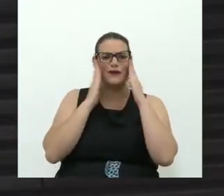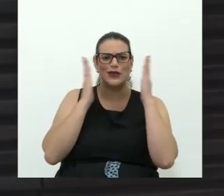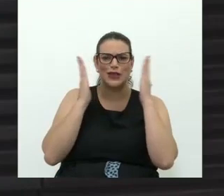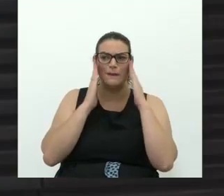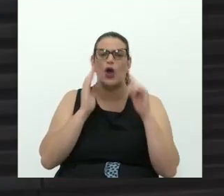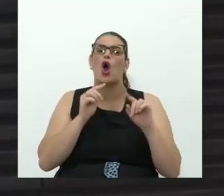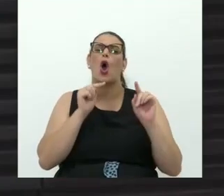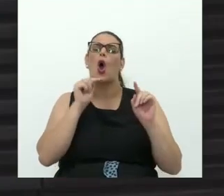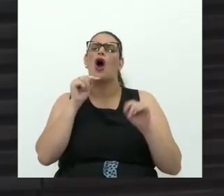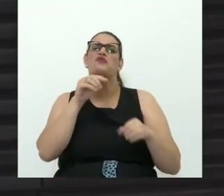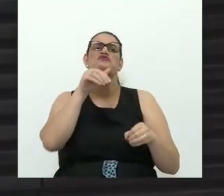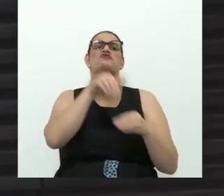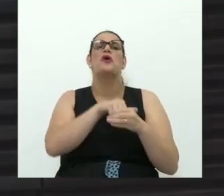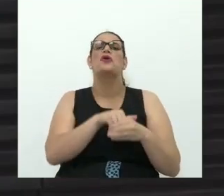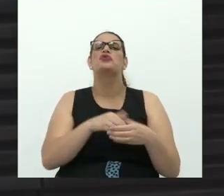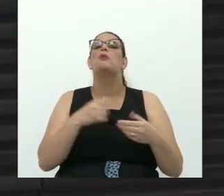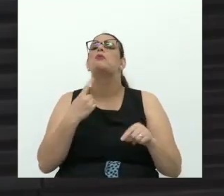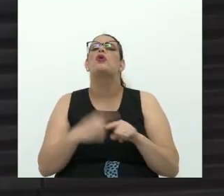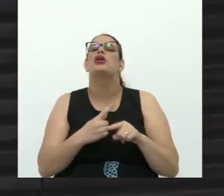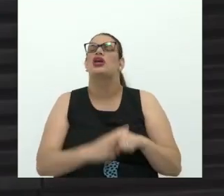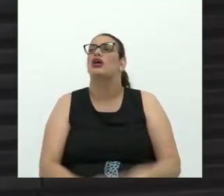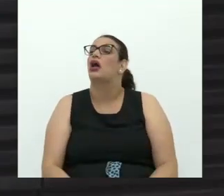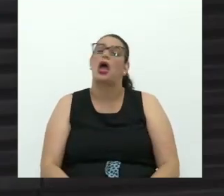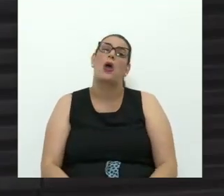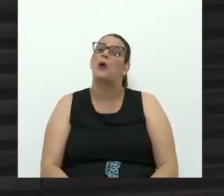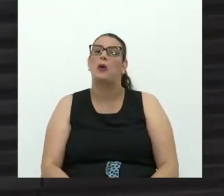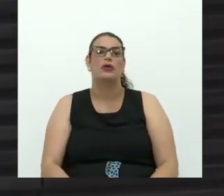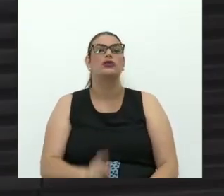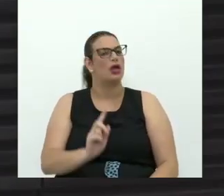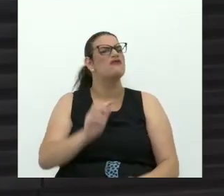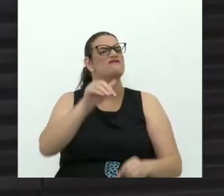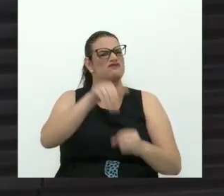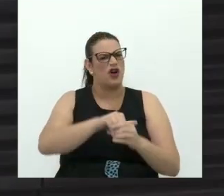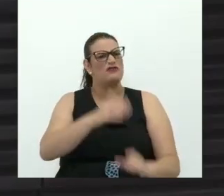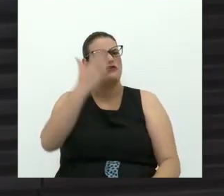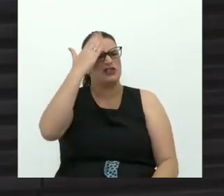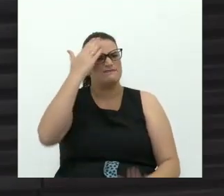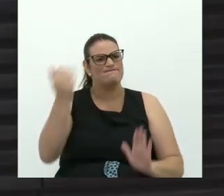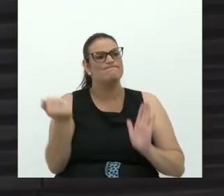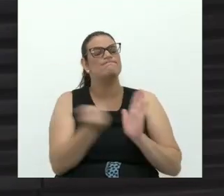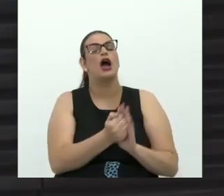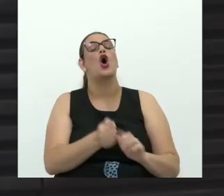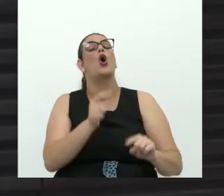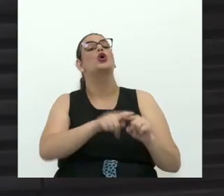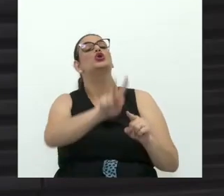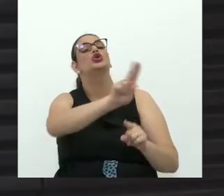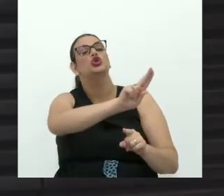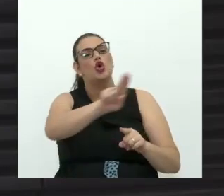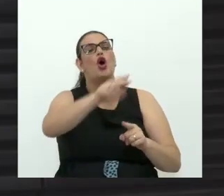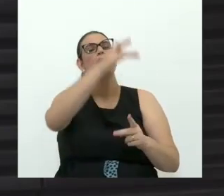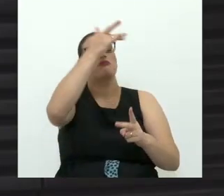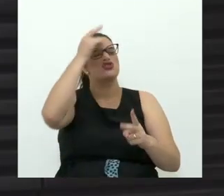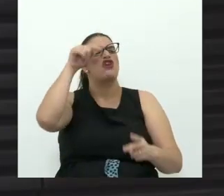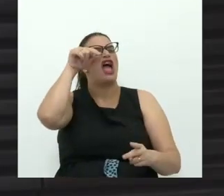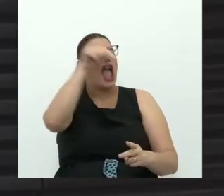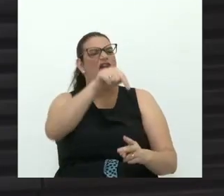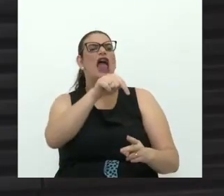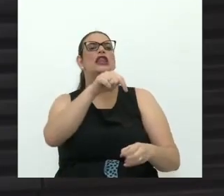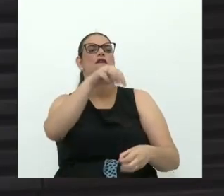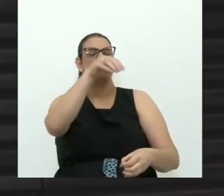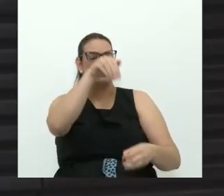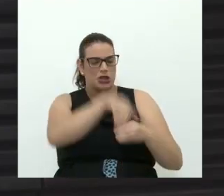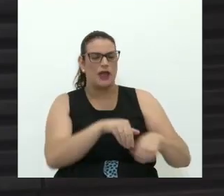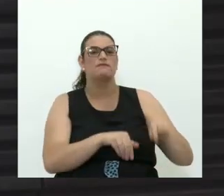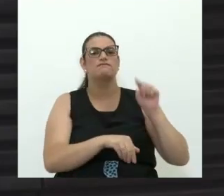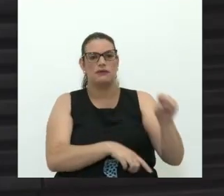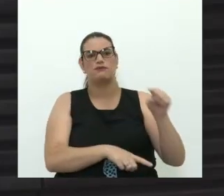votou e vai se lembrar em quem votou é um voto que marca é um voto que propaga é o ato